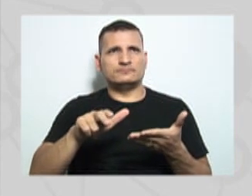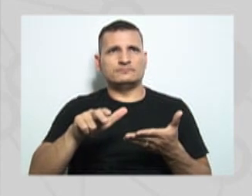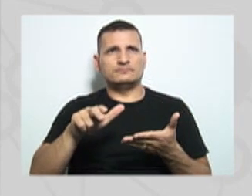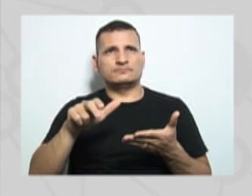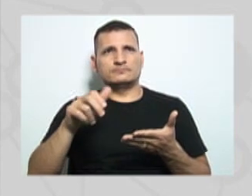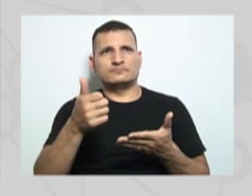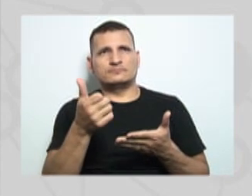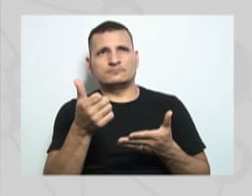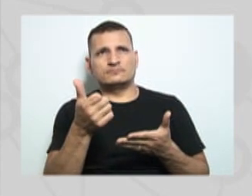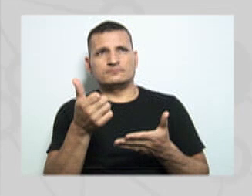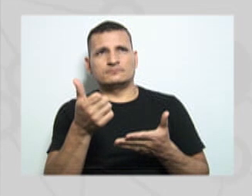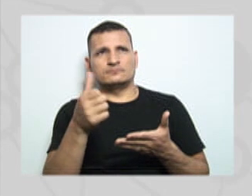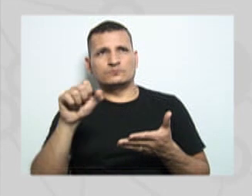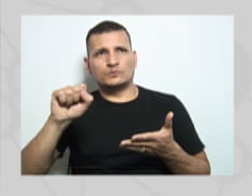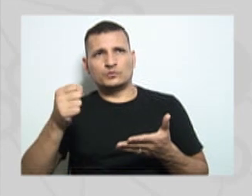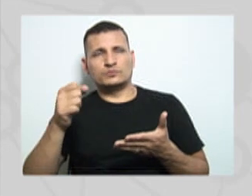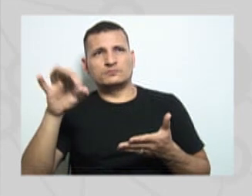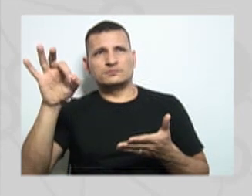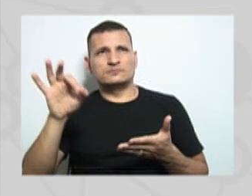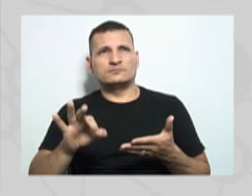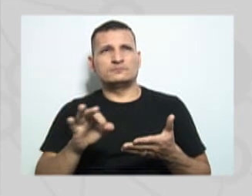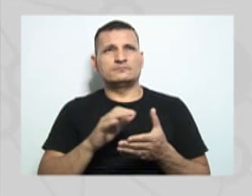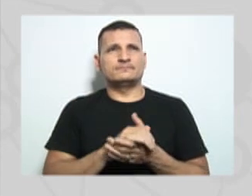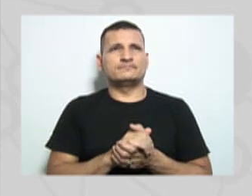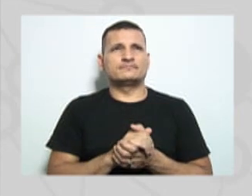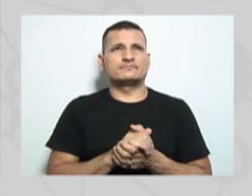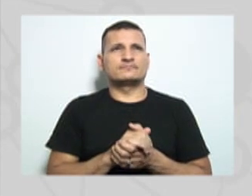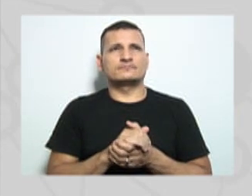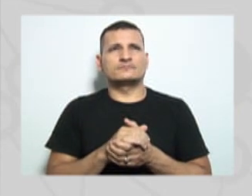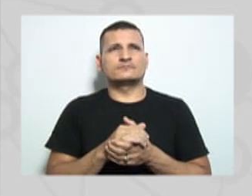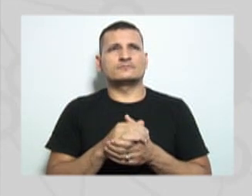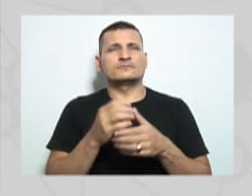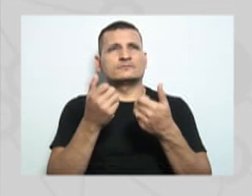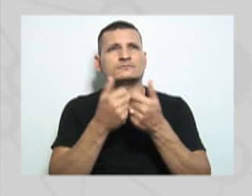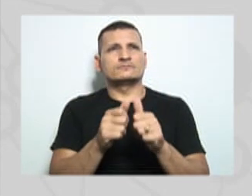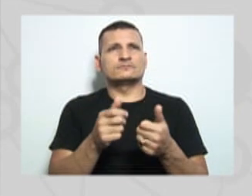transporte, 16%. Revenda de combustível para consumo,